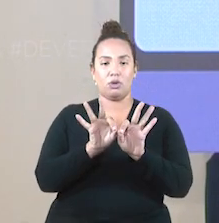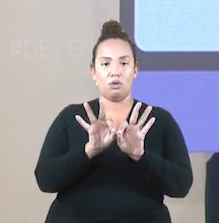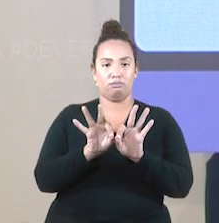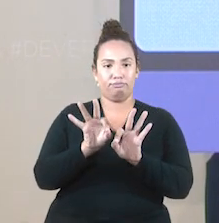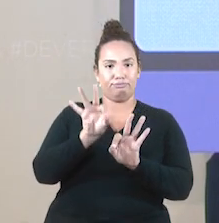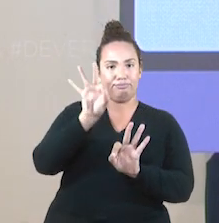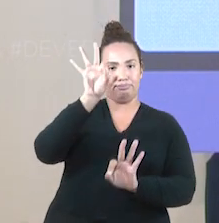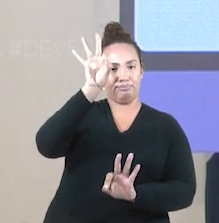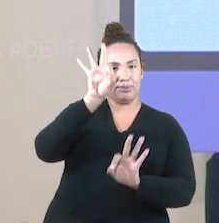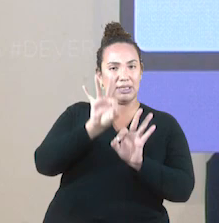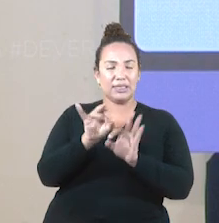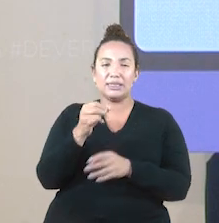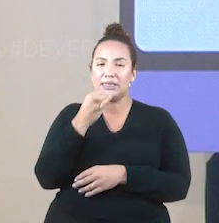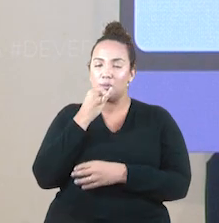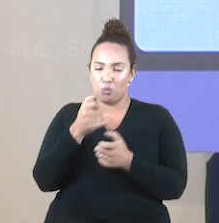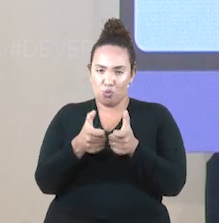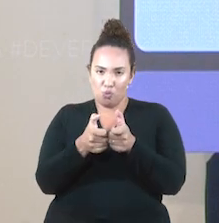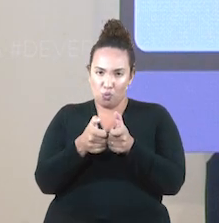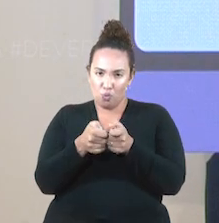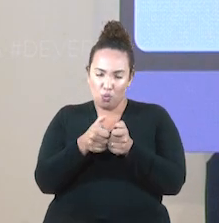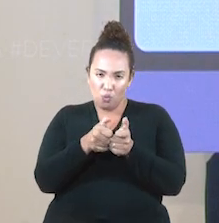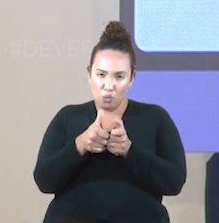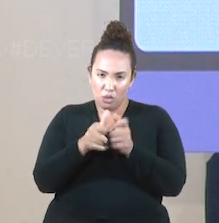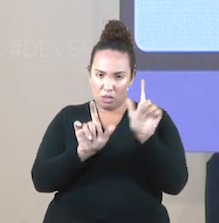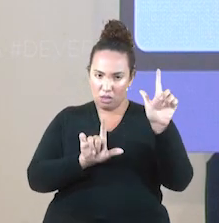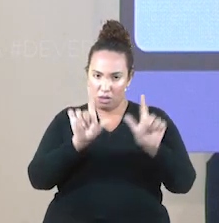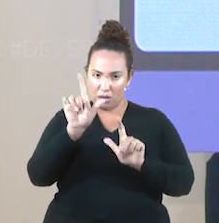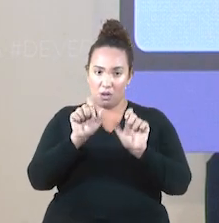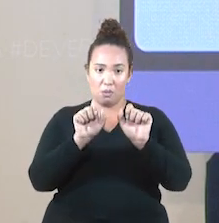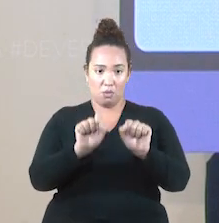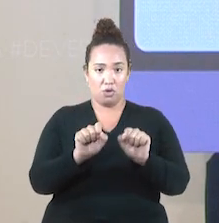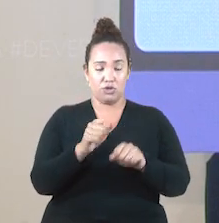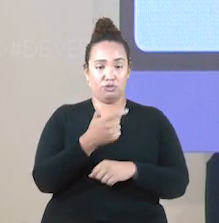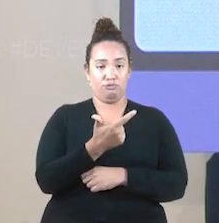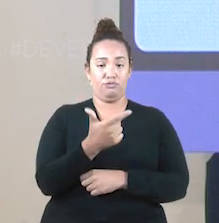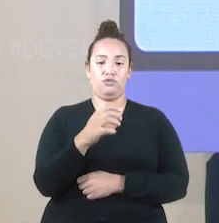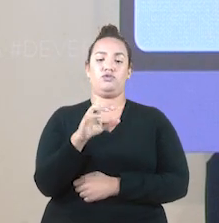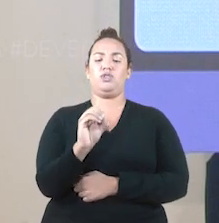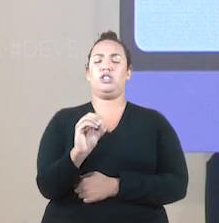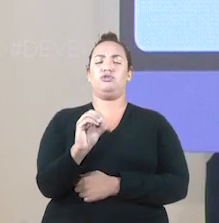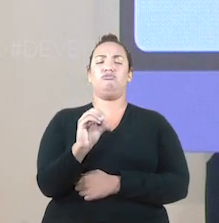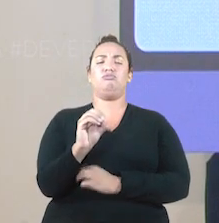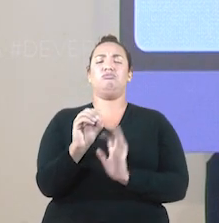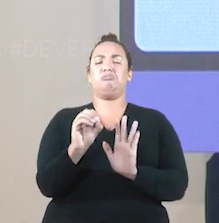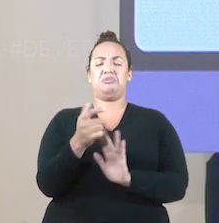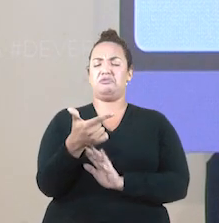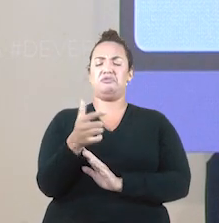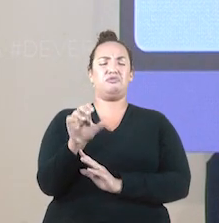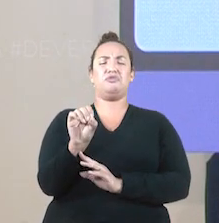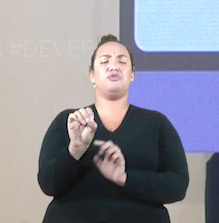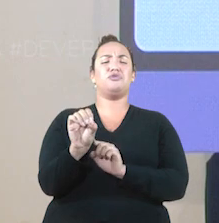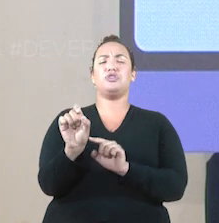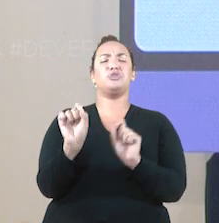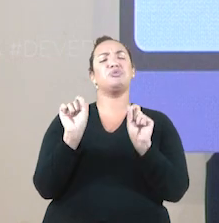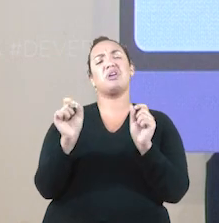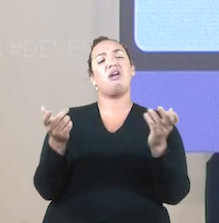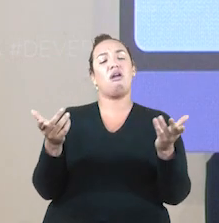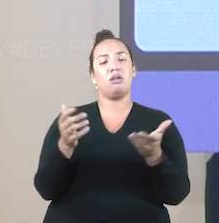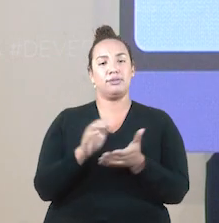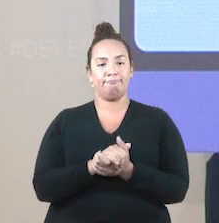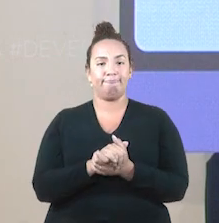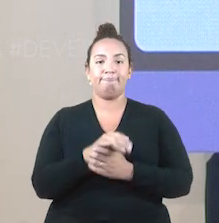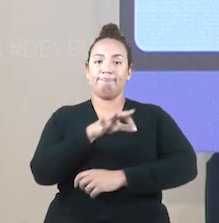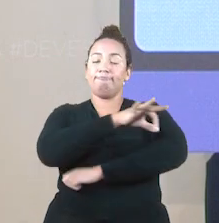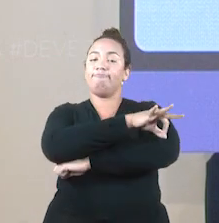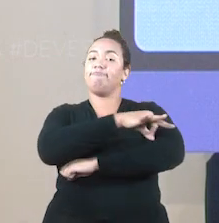controle da sua TV, por exemplo, pode medir 20. Mas 20 o quê? A